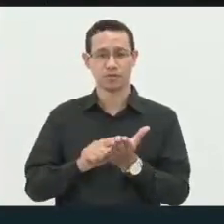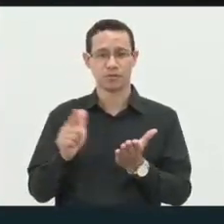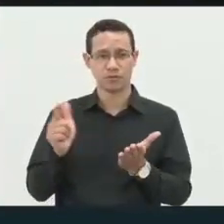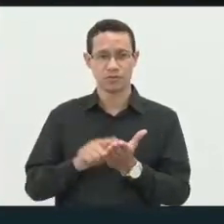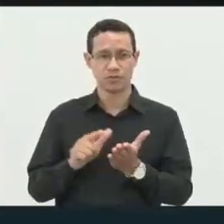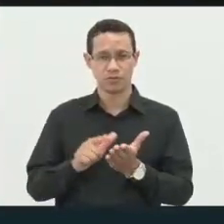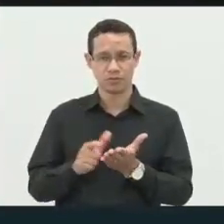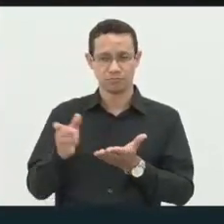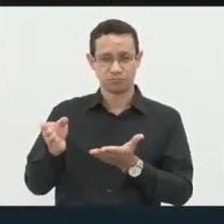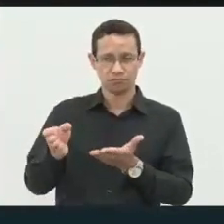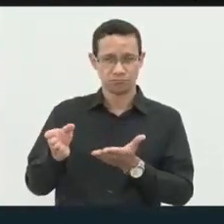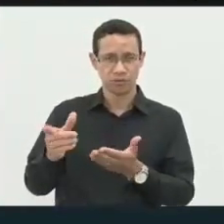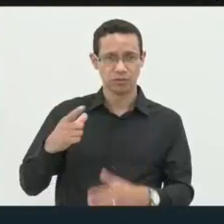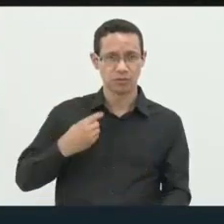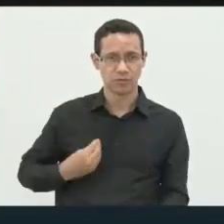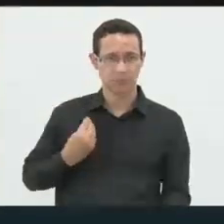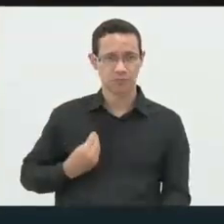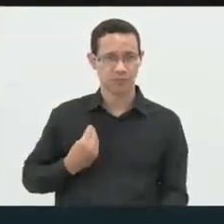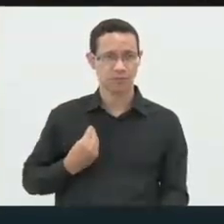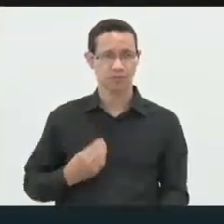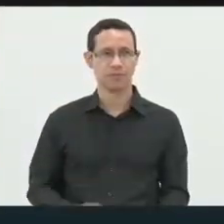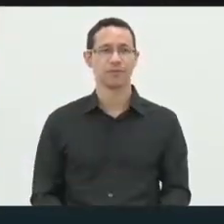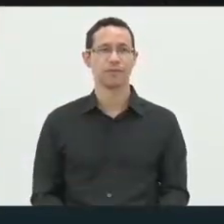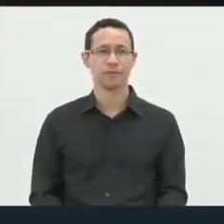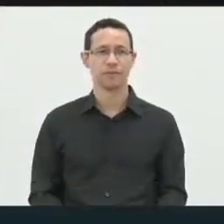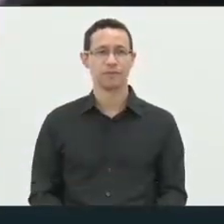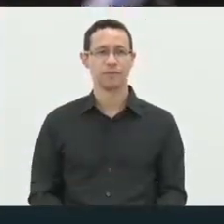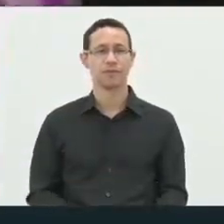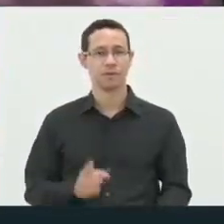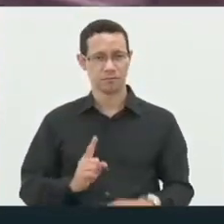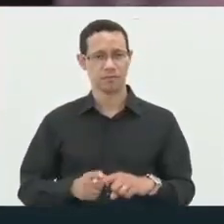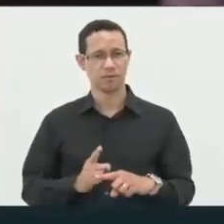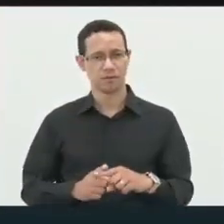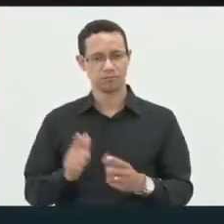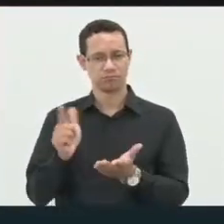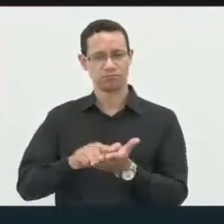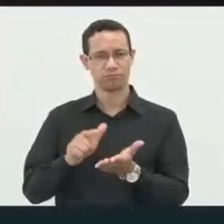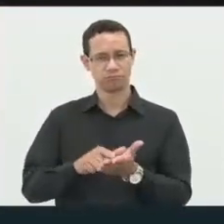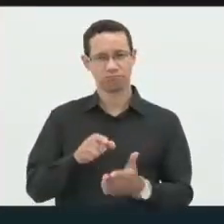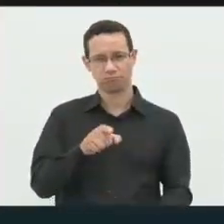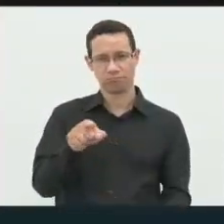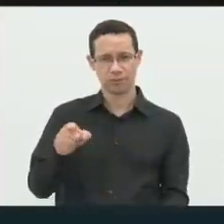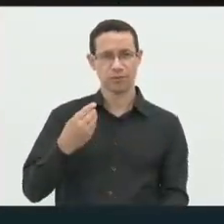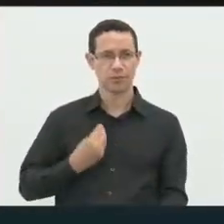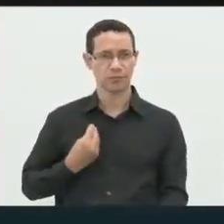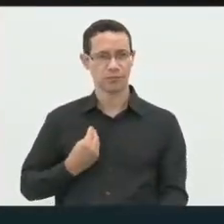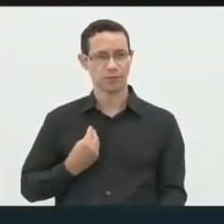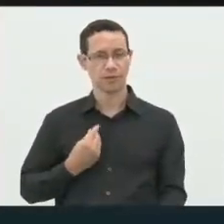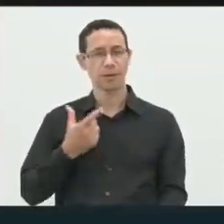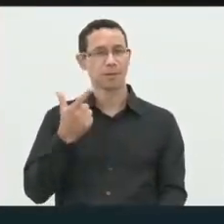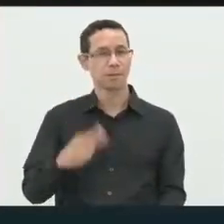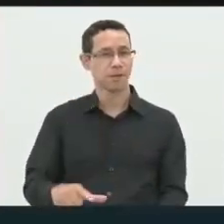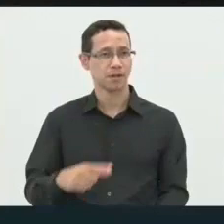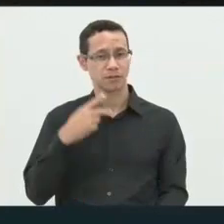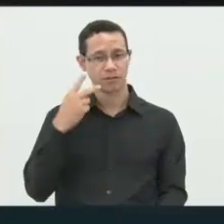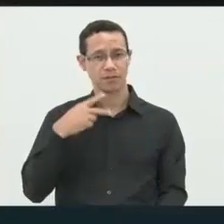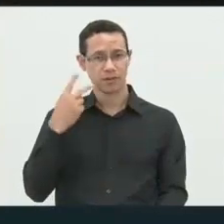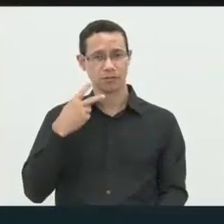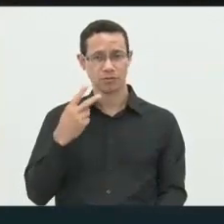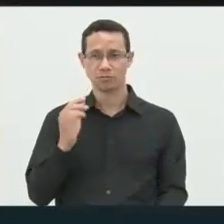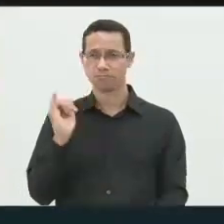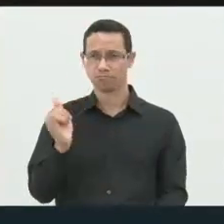tá aqui porque tem várias pessoas aqui da Imprensa e também os vereadores que